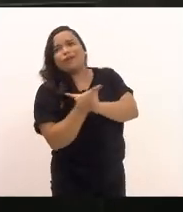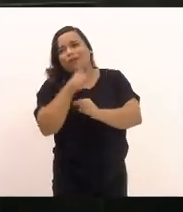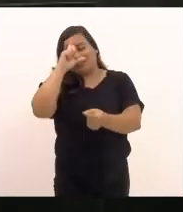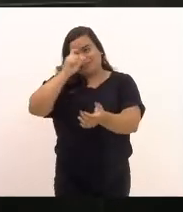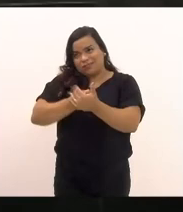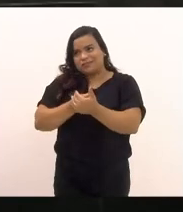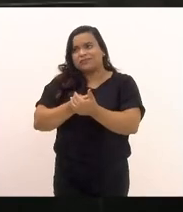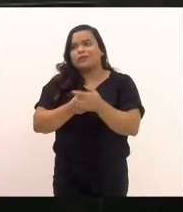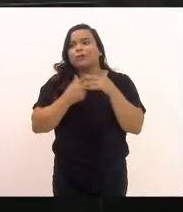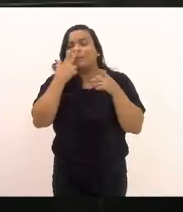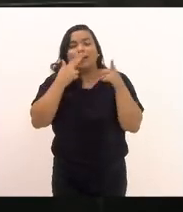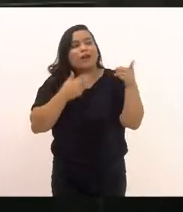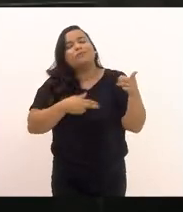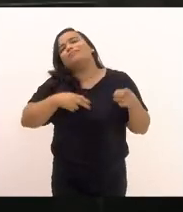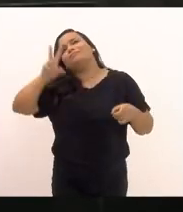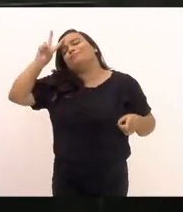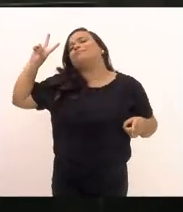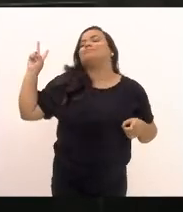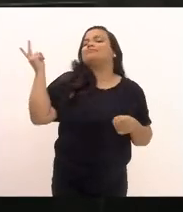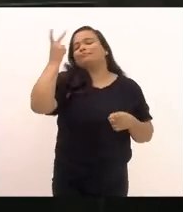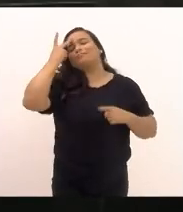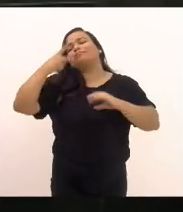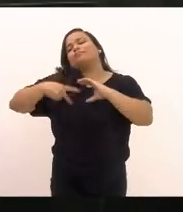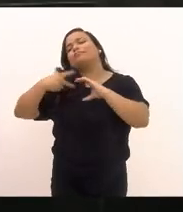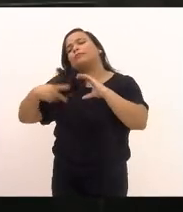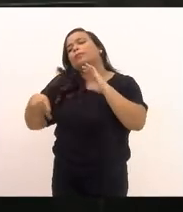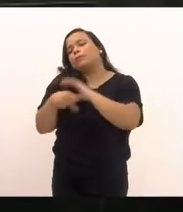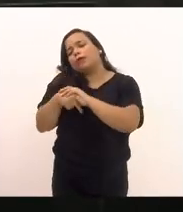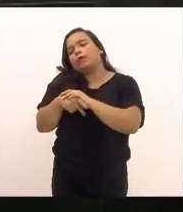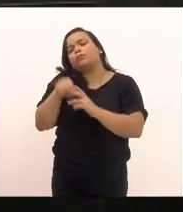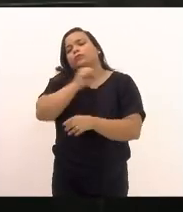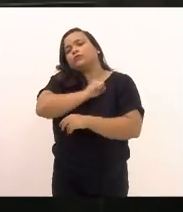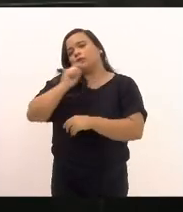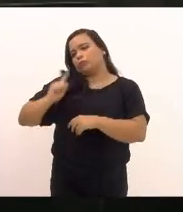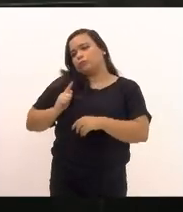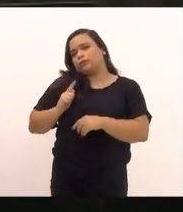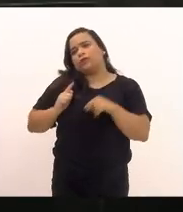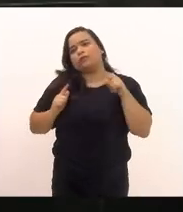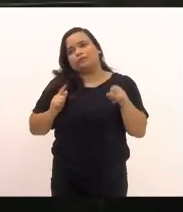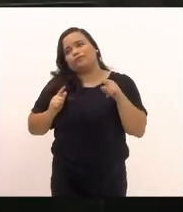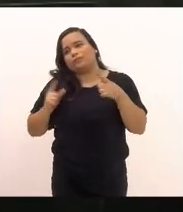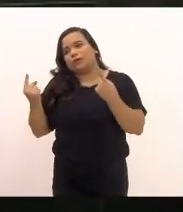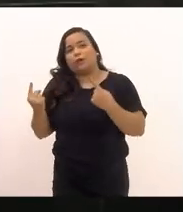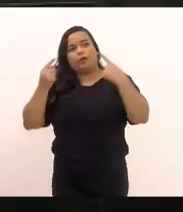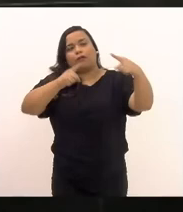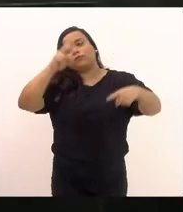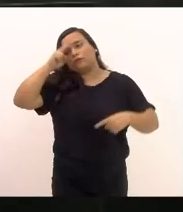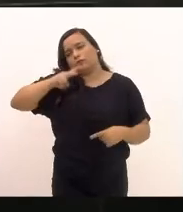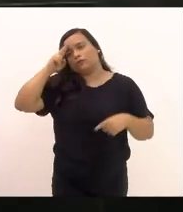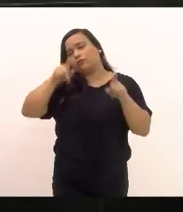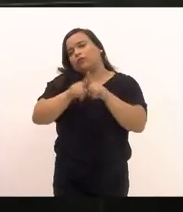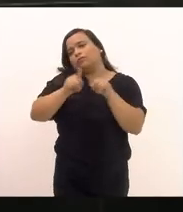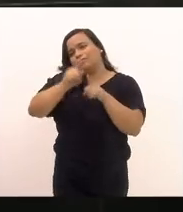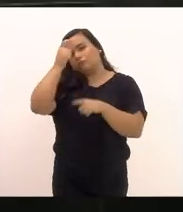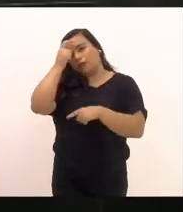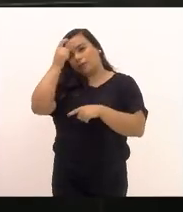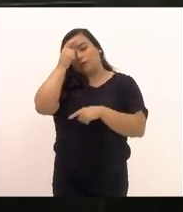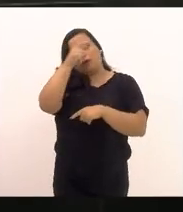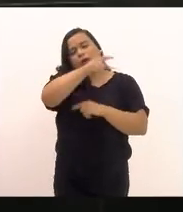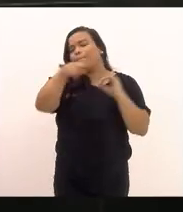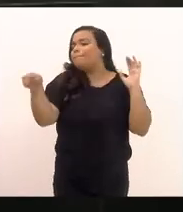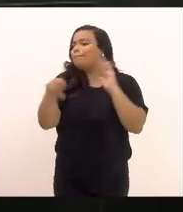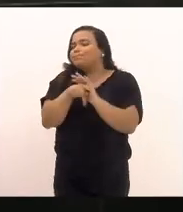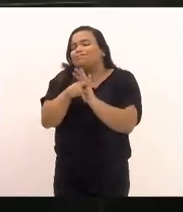ver, equivocada da Câmara Municipal de São Gonçalo, que atenta contra a história e a memória de um dos principais